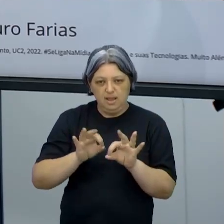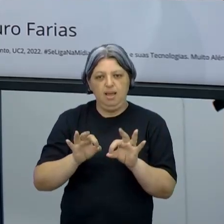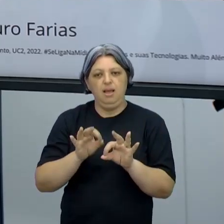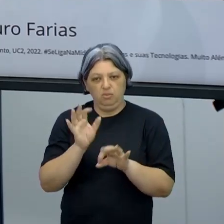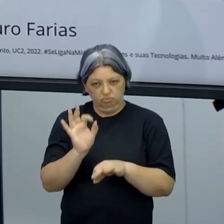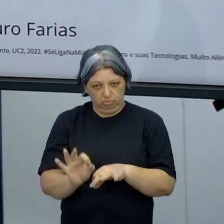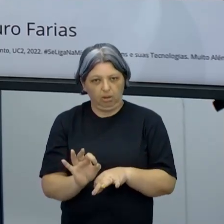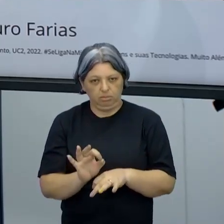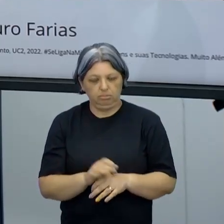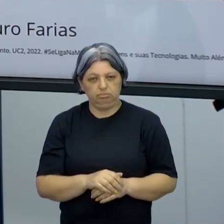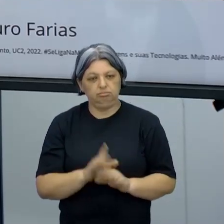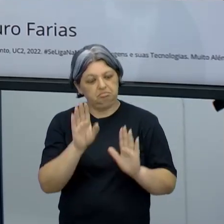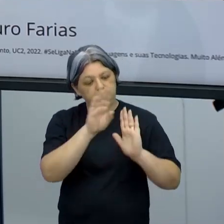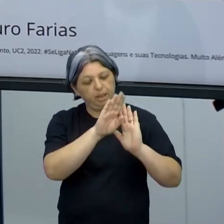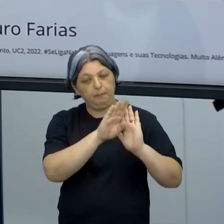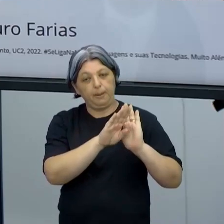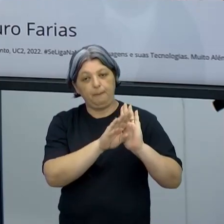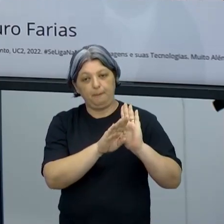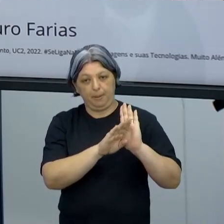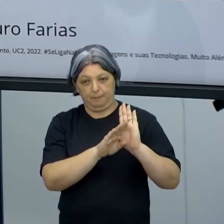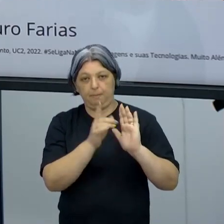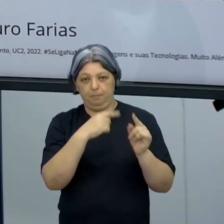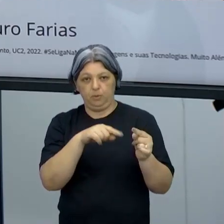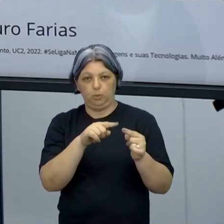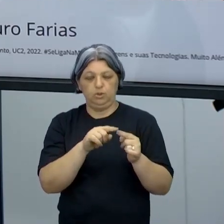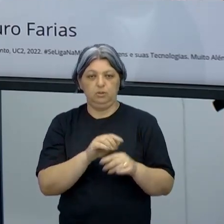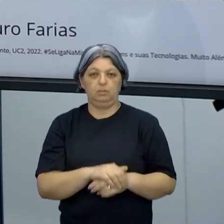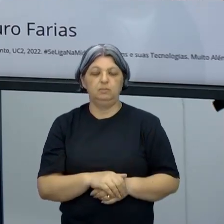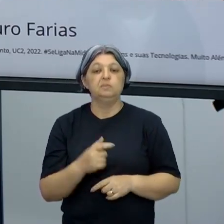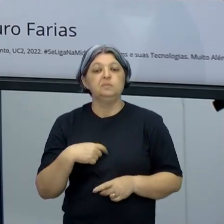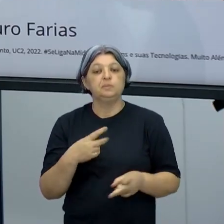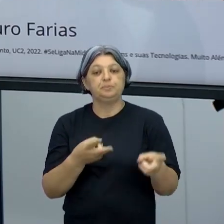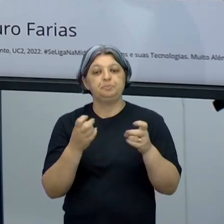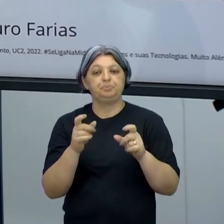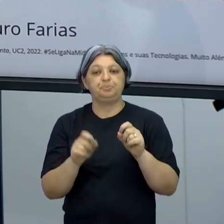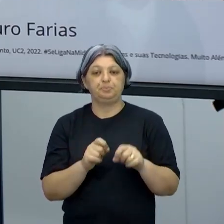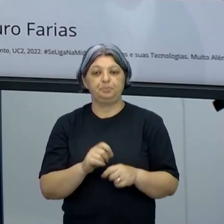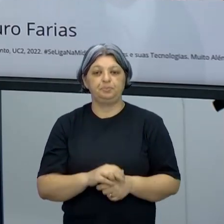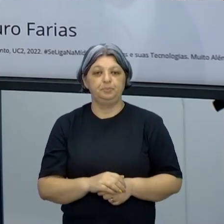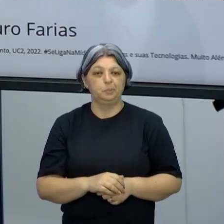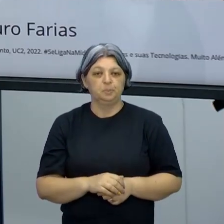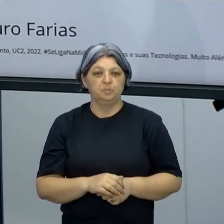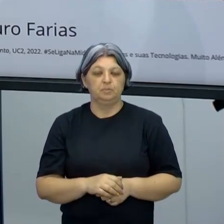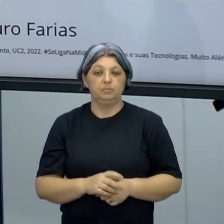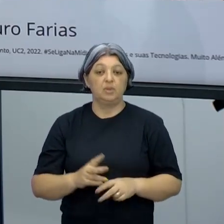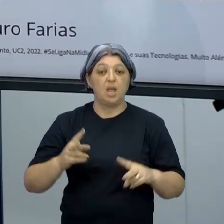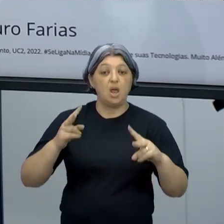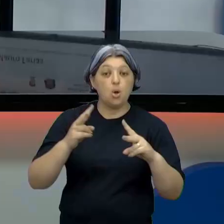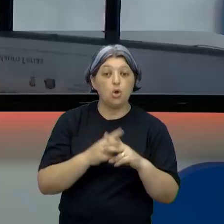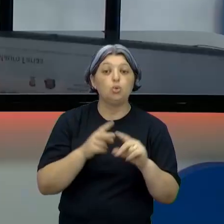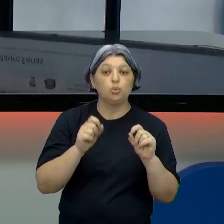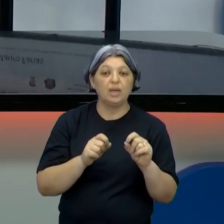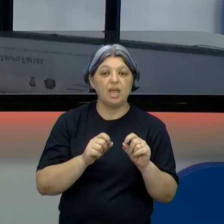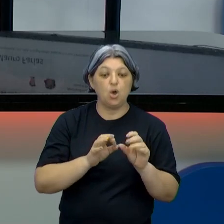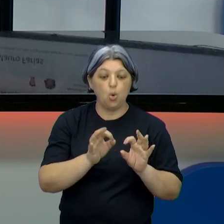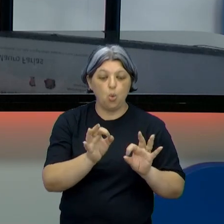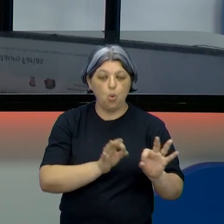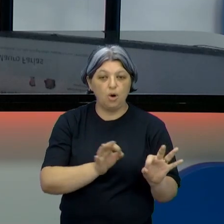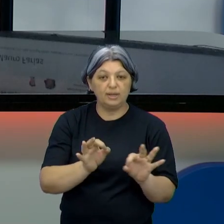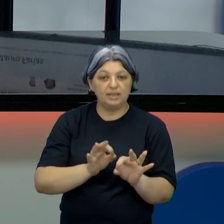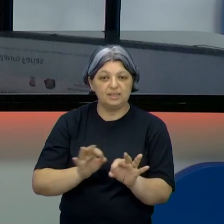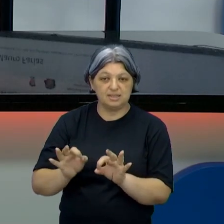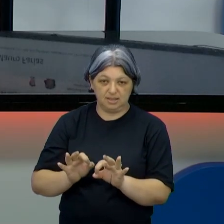dentro da nossa intencionalidade, eu percebo que é uma luta organizada, é isso?